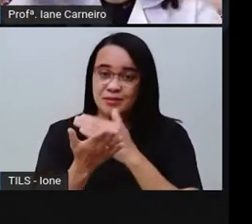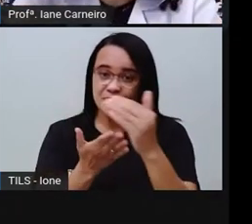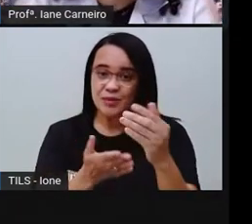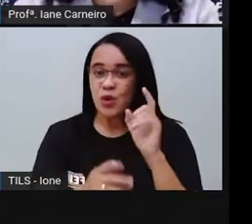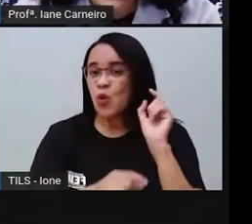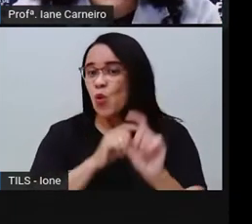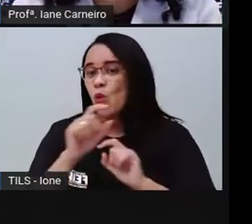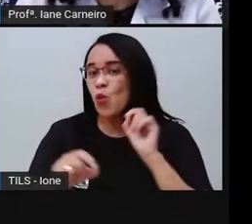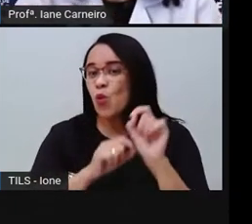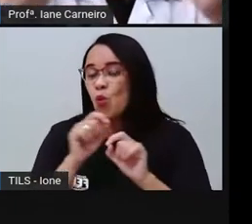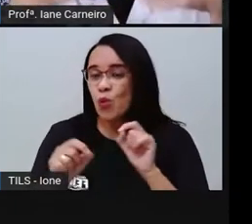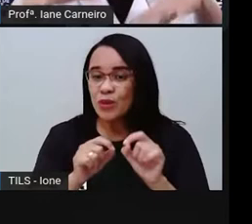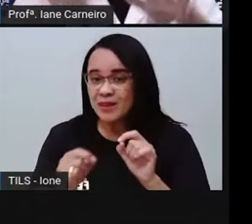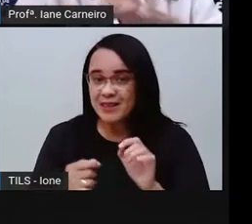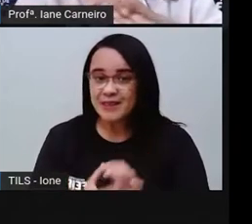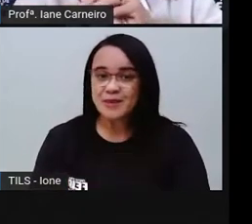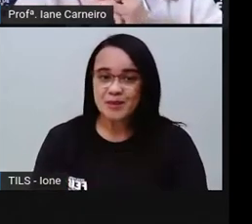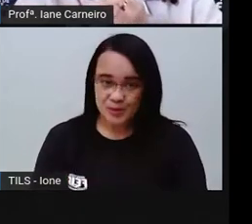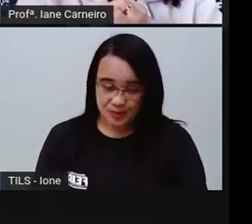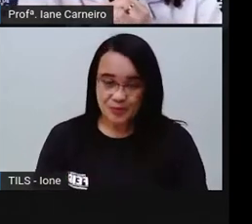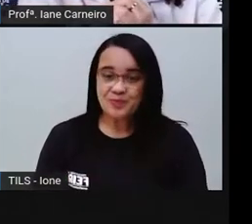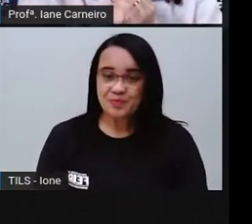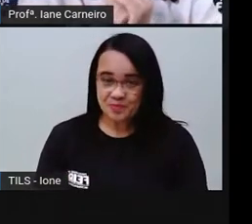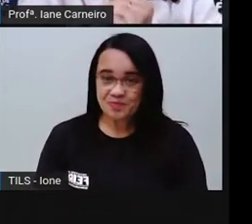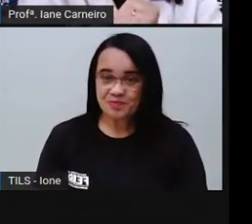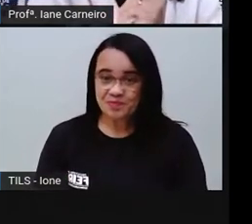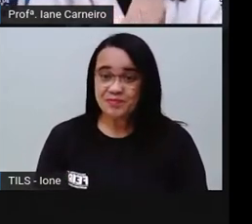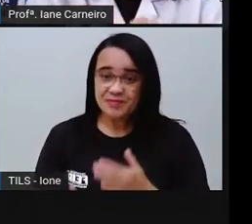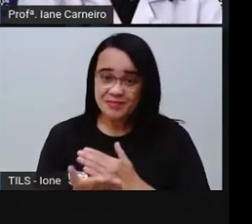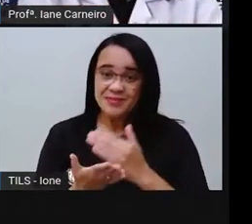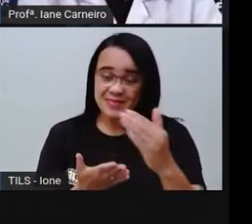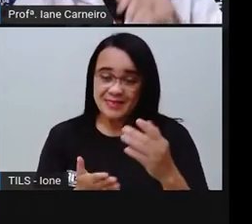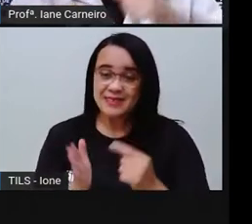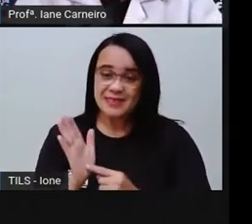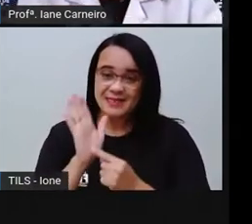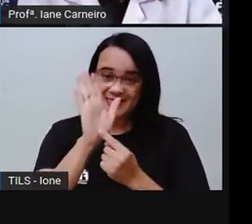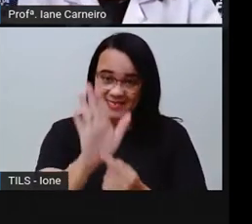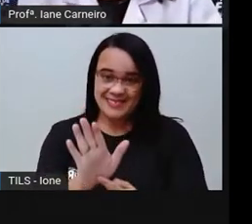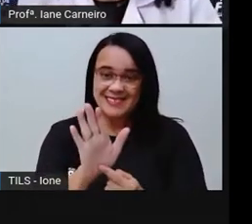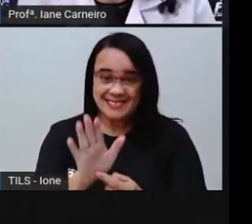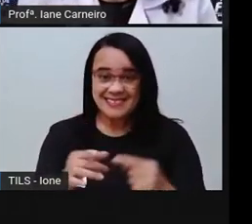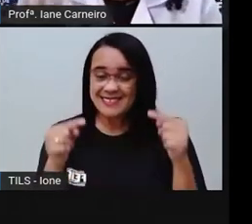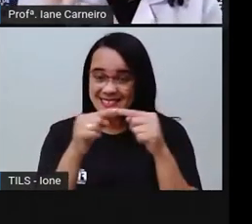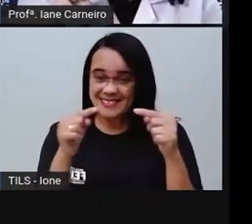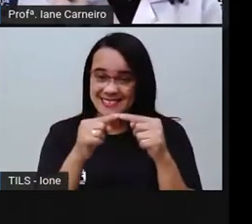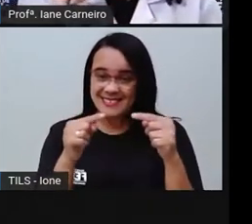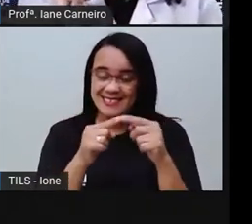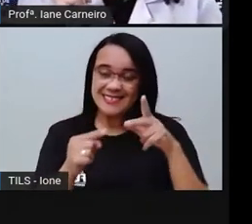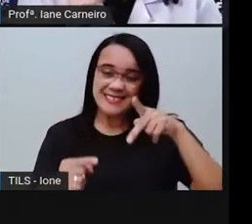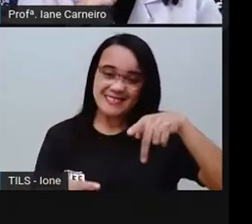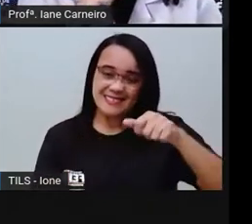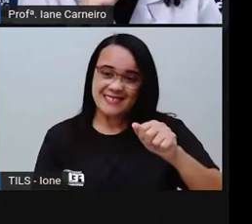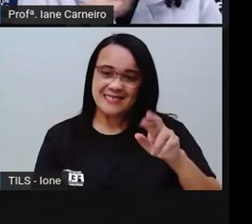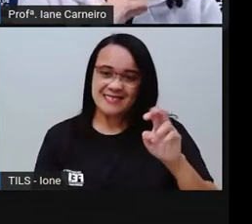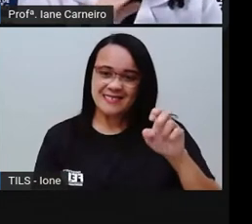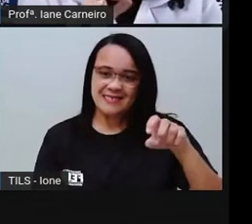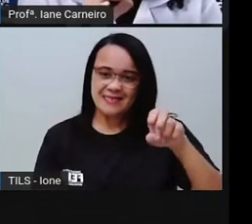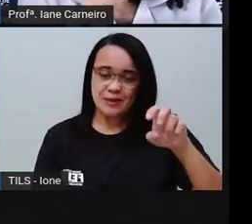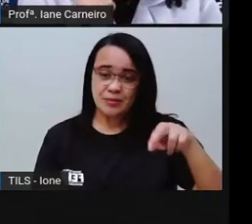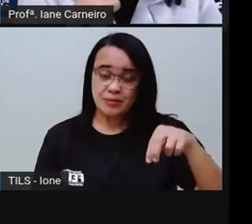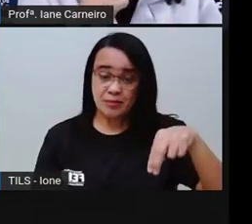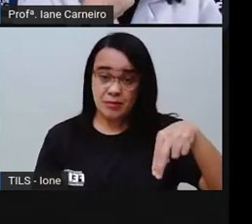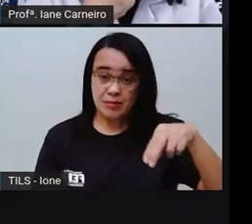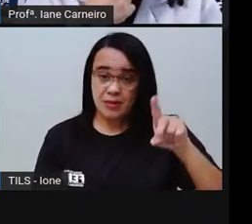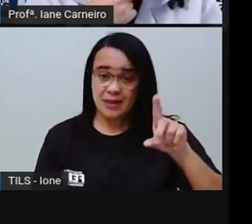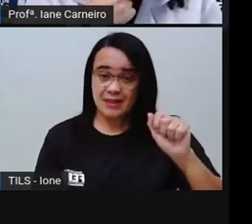nessa trouxe uma parlenda para começar a apresentar a si mesmo então você gosta interessante né Então a primeira é uma